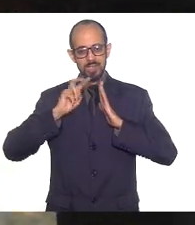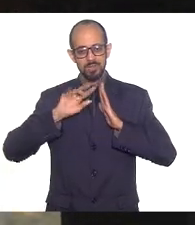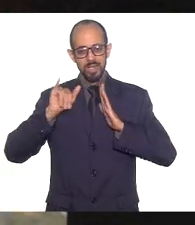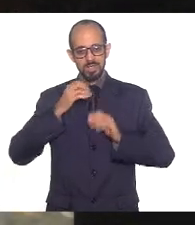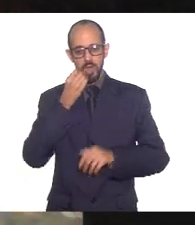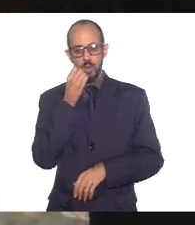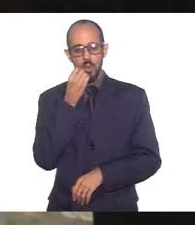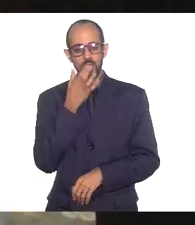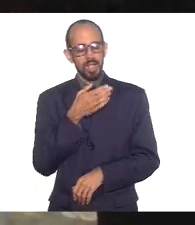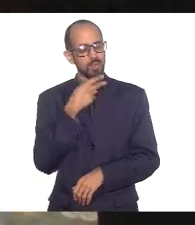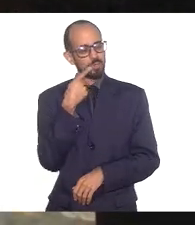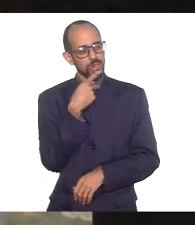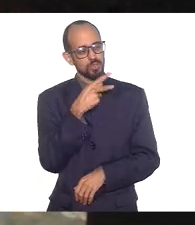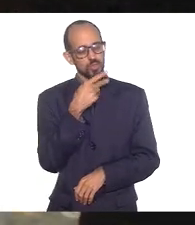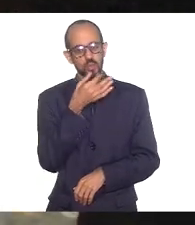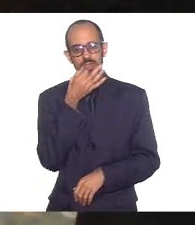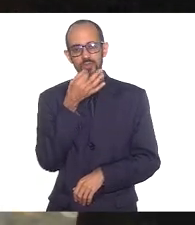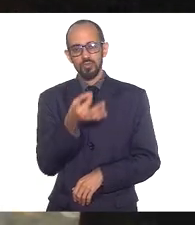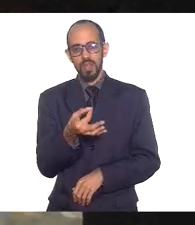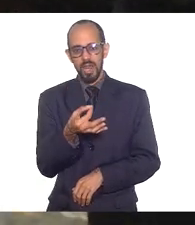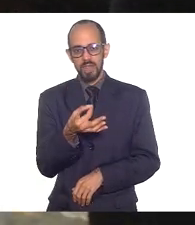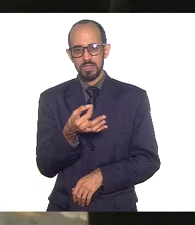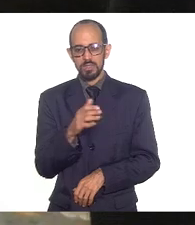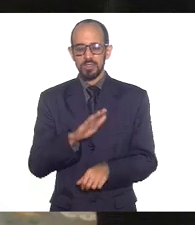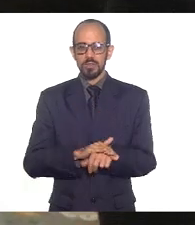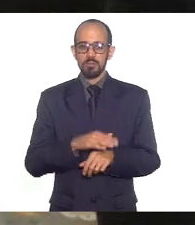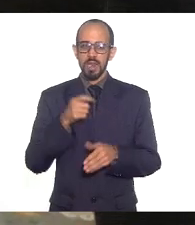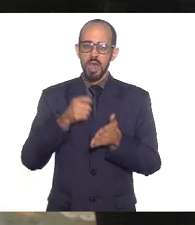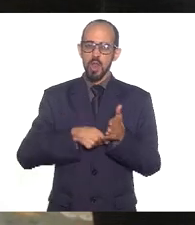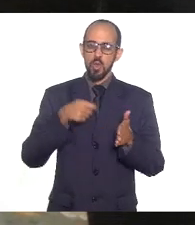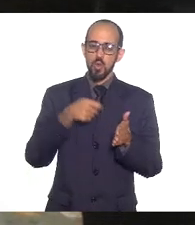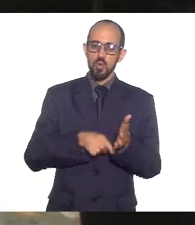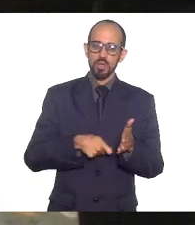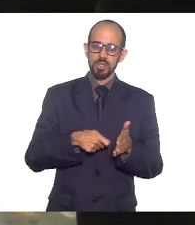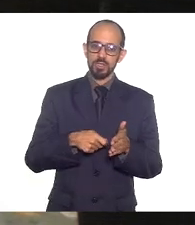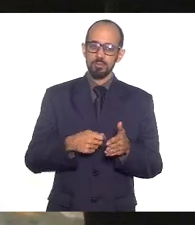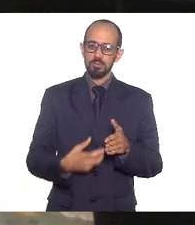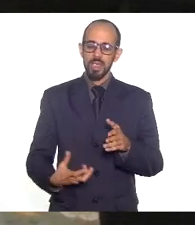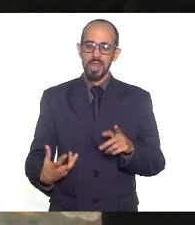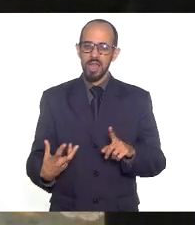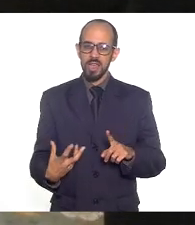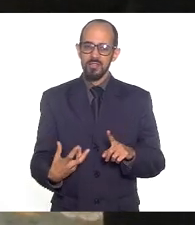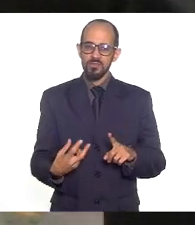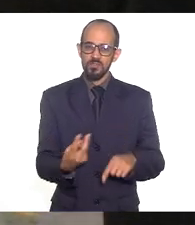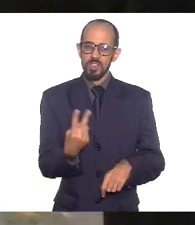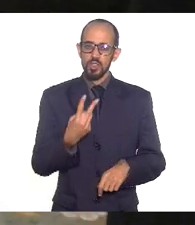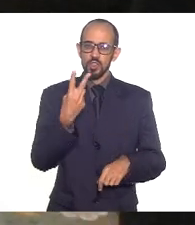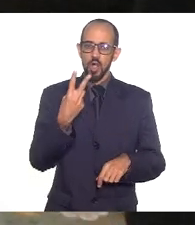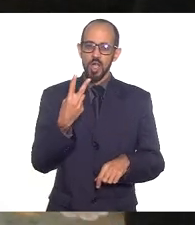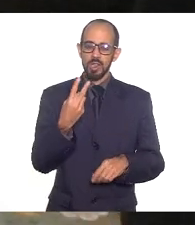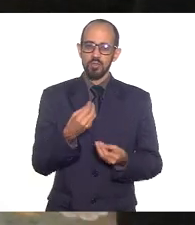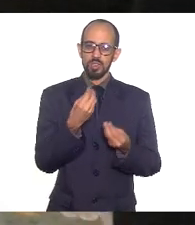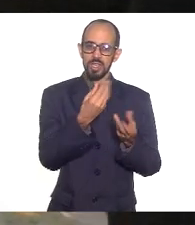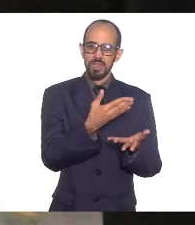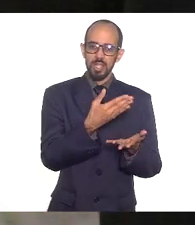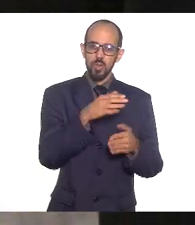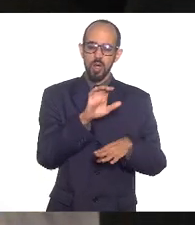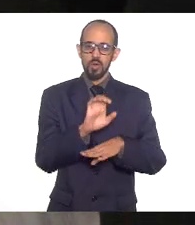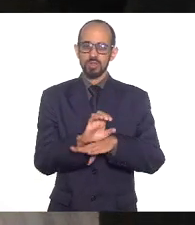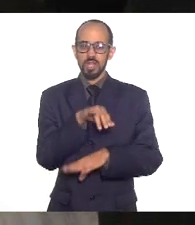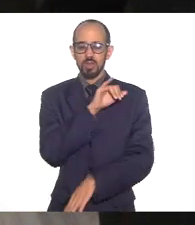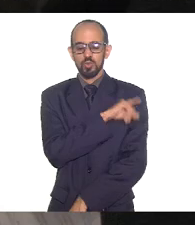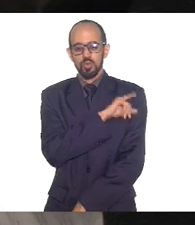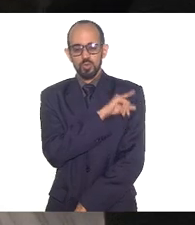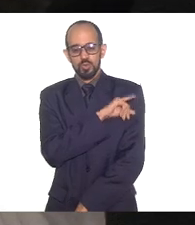pelos seus pronunciamentos pelas suas lutas e pela vitória que você deu ao povo do Brasil ao povo do Estado